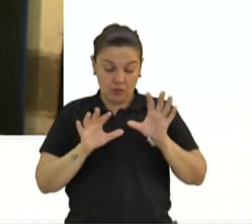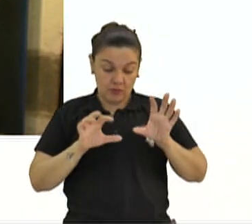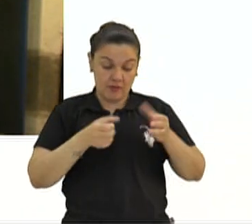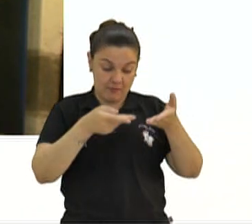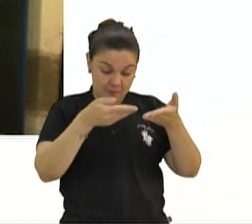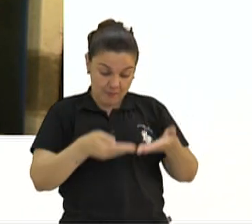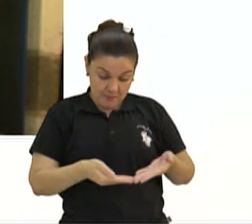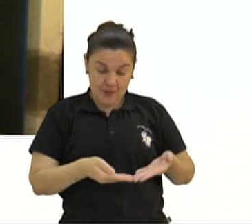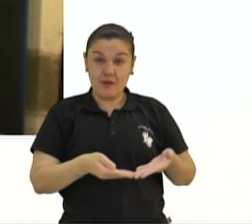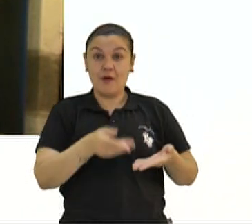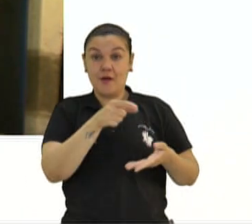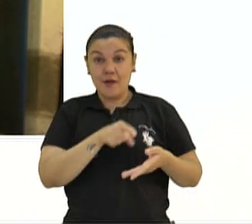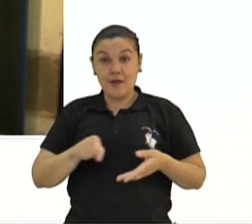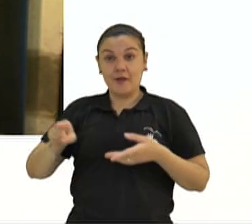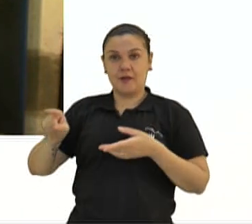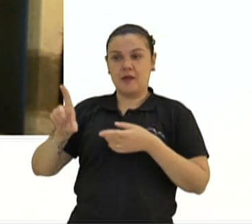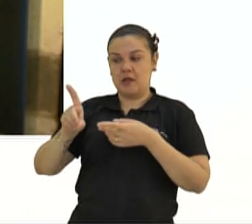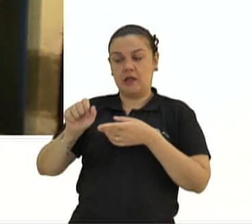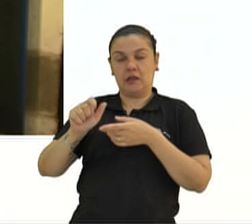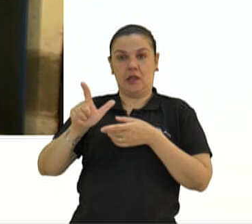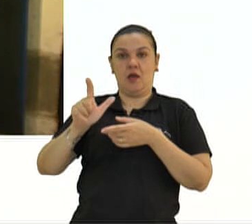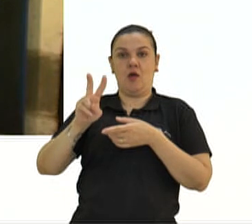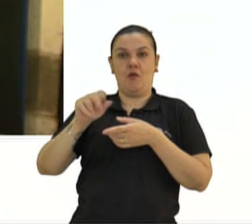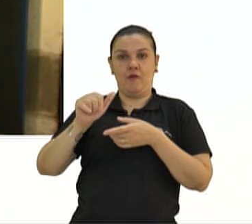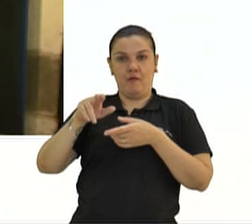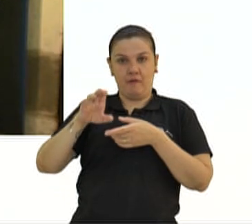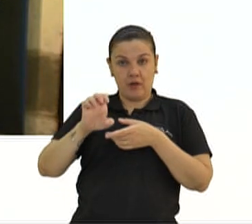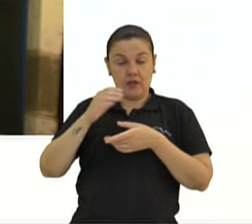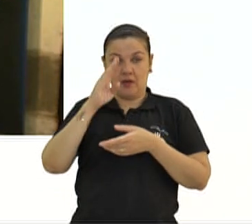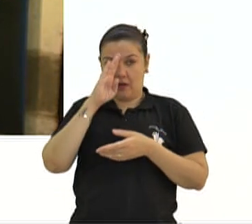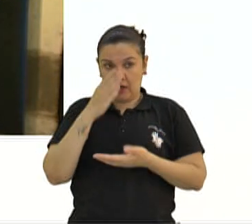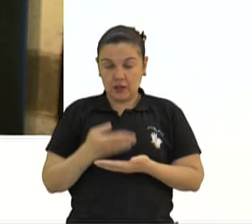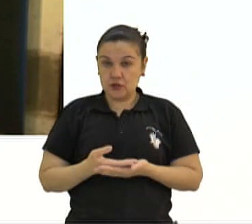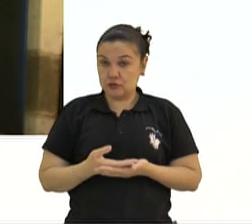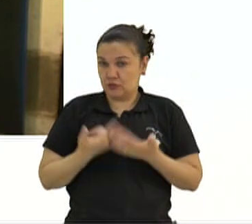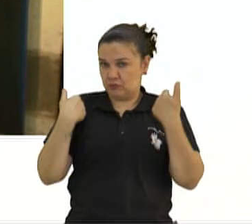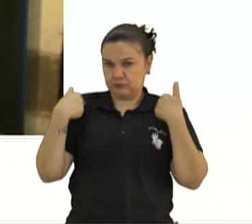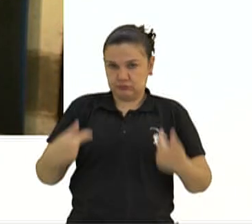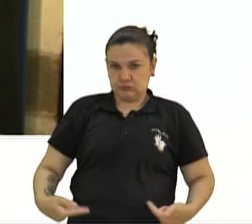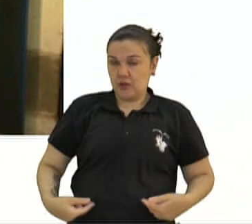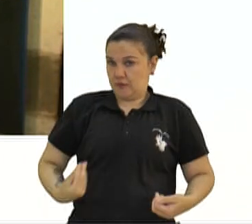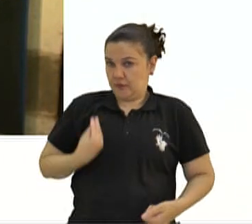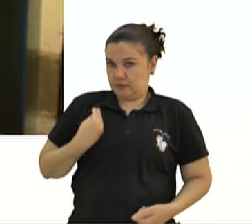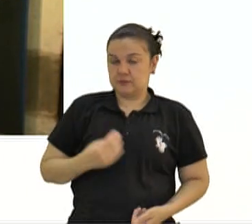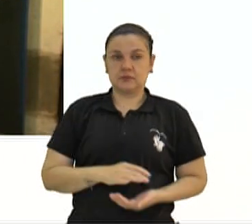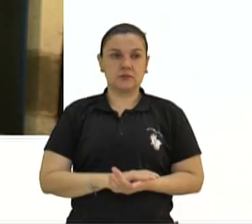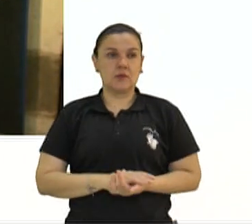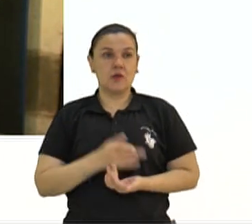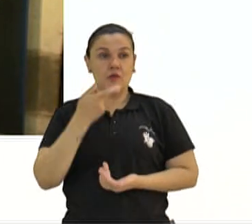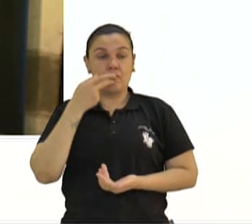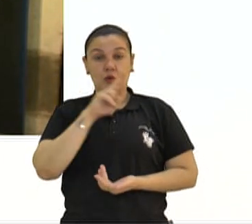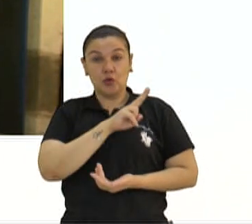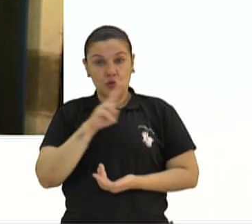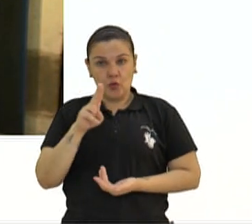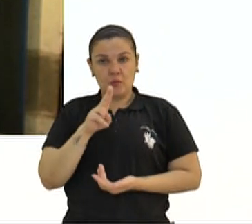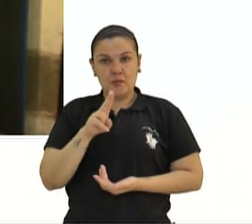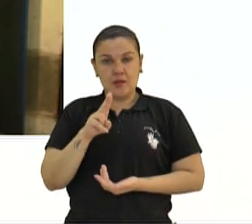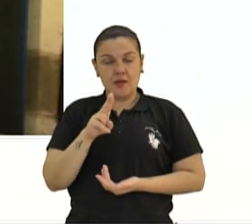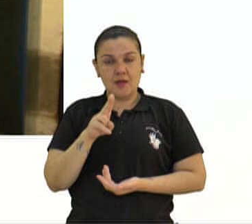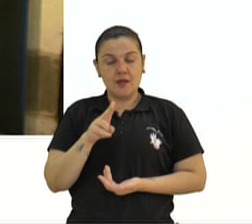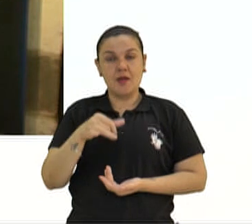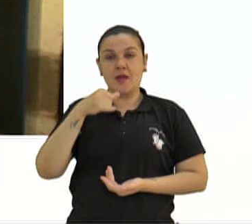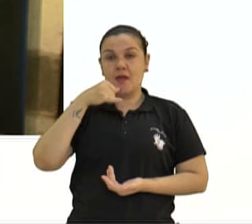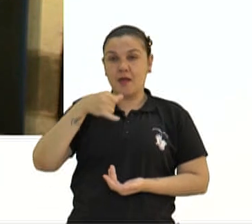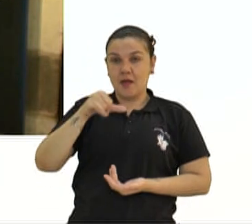físico-químico. Uhum. Enquanto o Luigi Galvani, ele acreditava que a eletricidade era inerente ao ser biológico. Ok. Então ele chamou isso de eletrobiogênese.